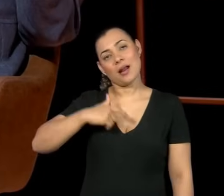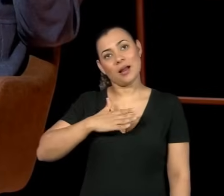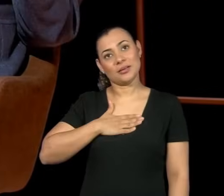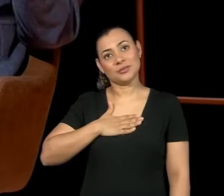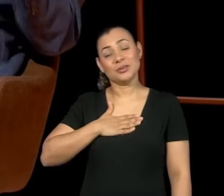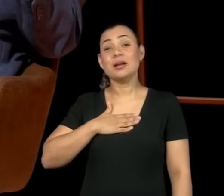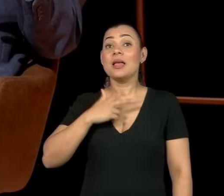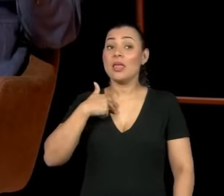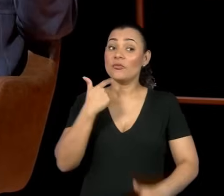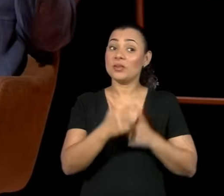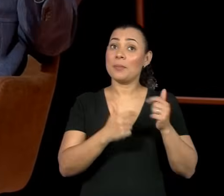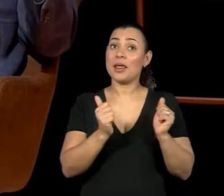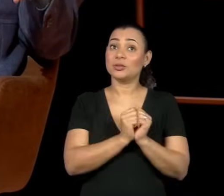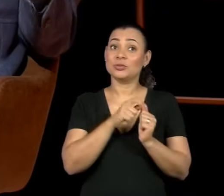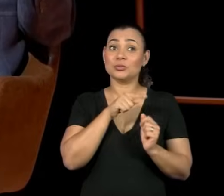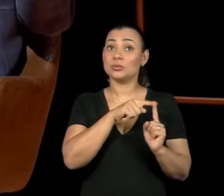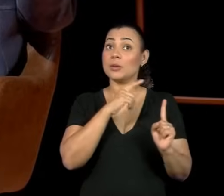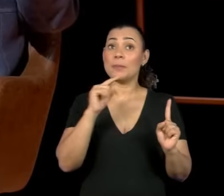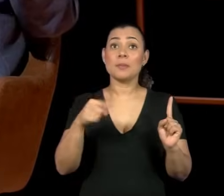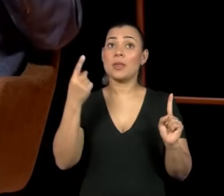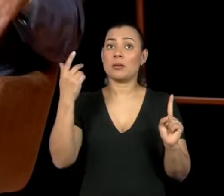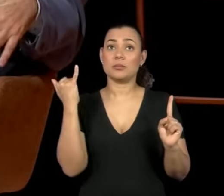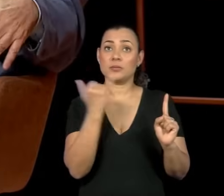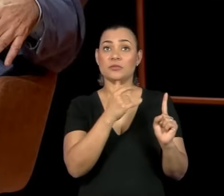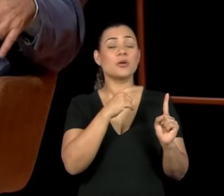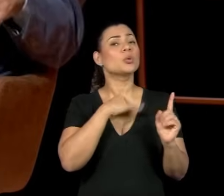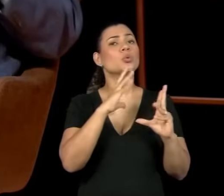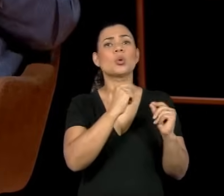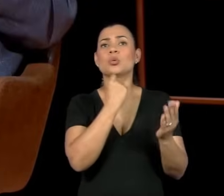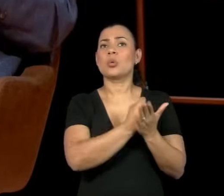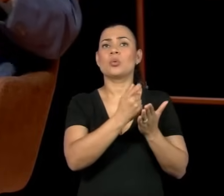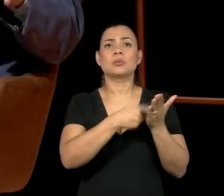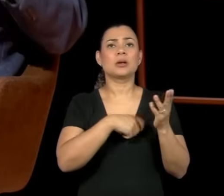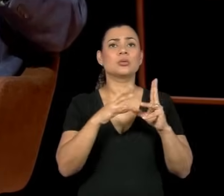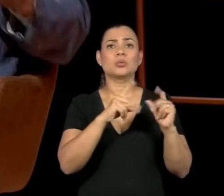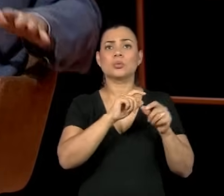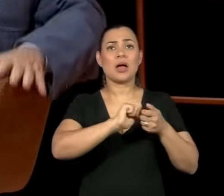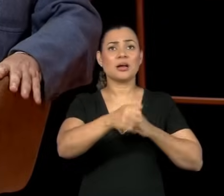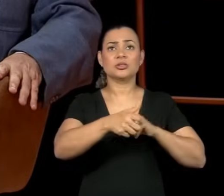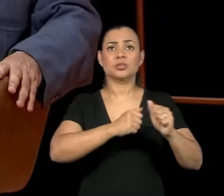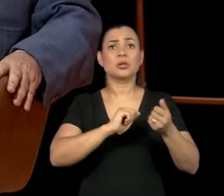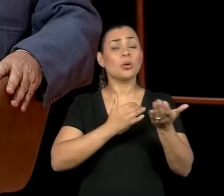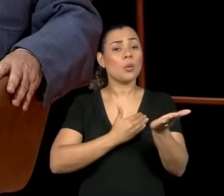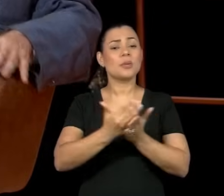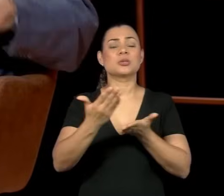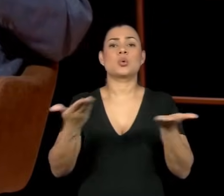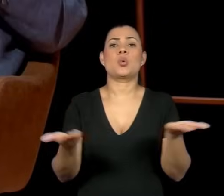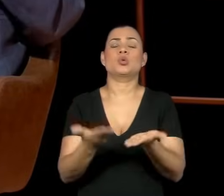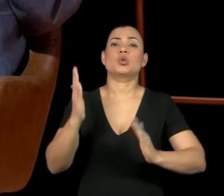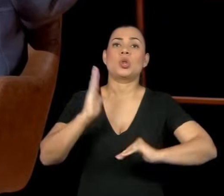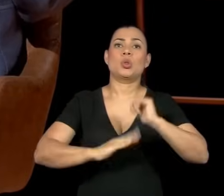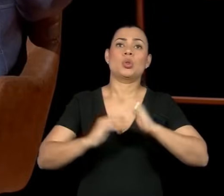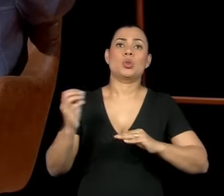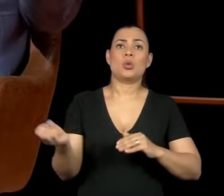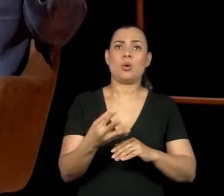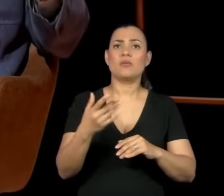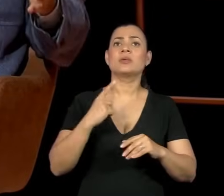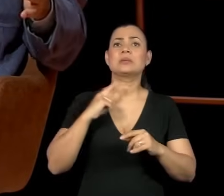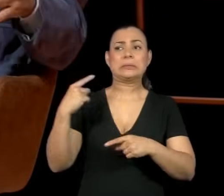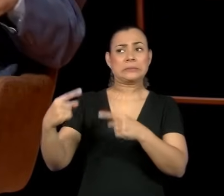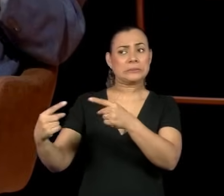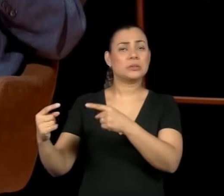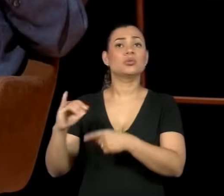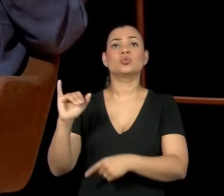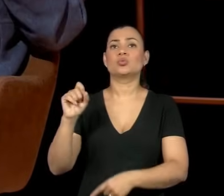eu fui trabalhar com a Rita, a primeira coisa que eu fiz, tragam todos os contratos. Rasguei todos e iniciei uma nova carreira. Tive um atrito com o João Araújo da